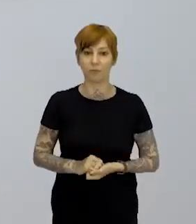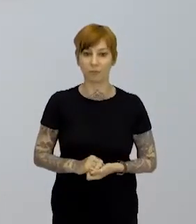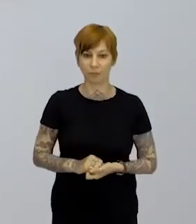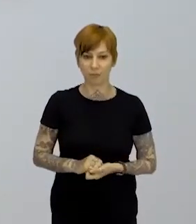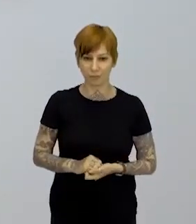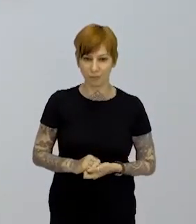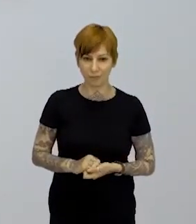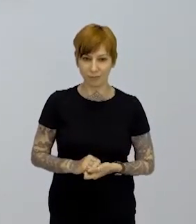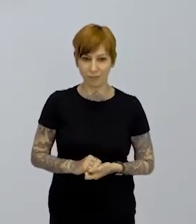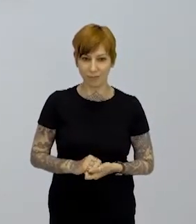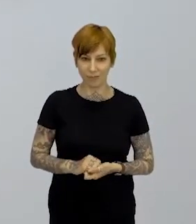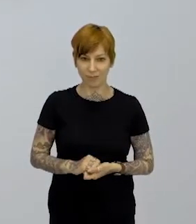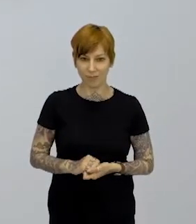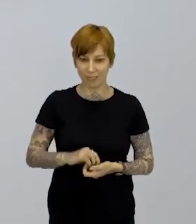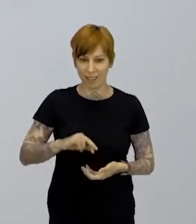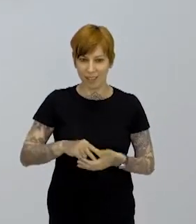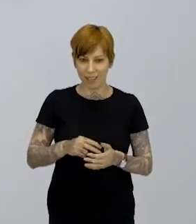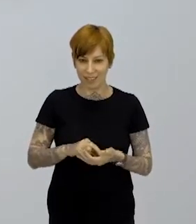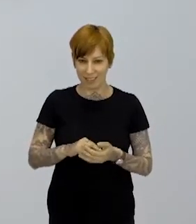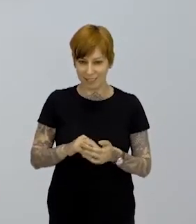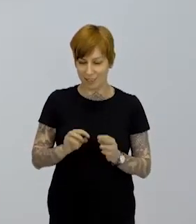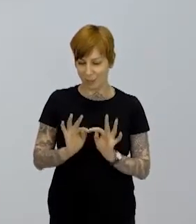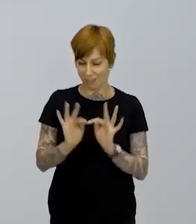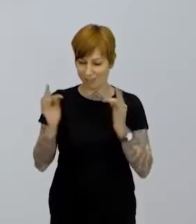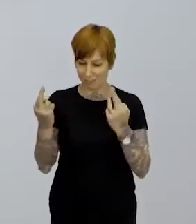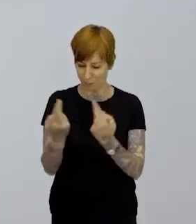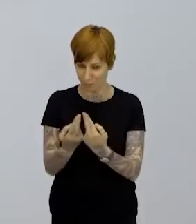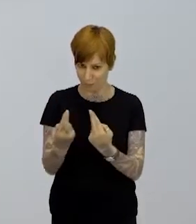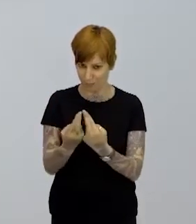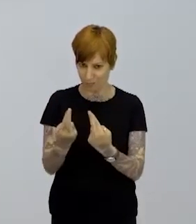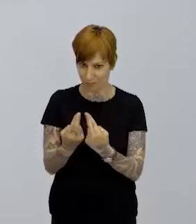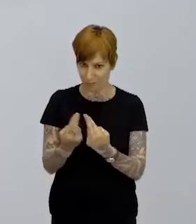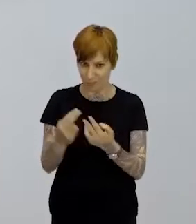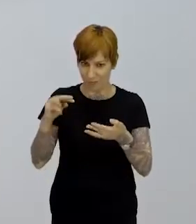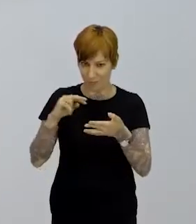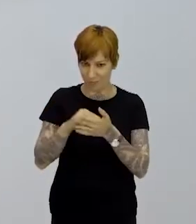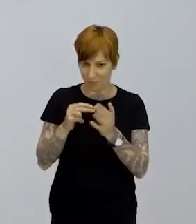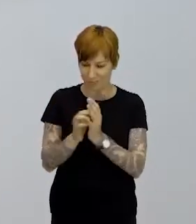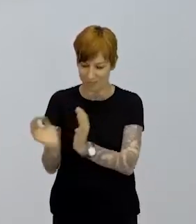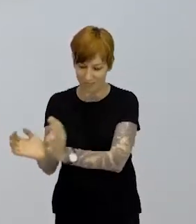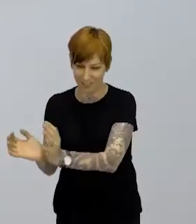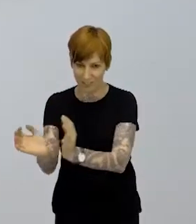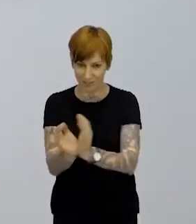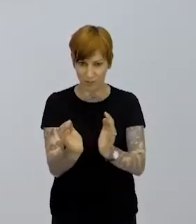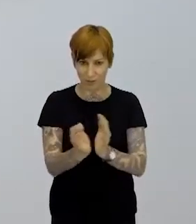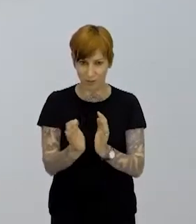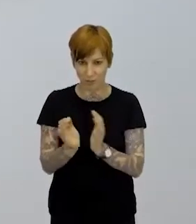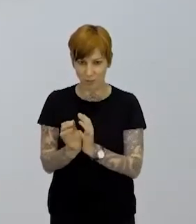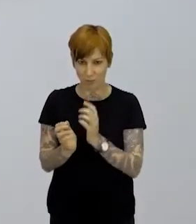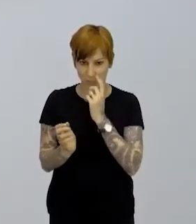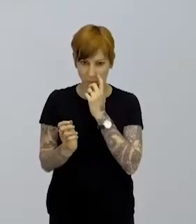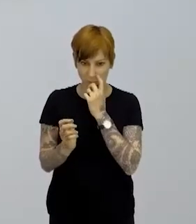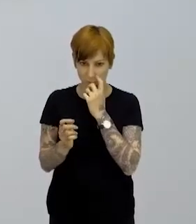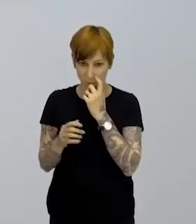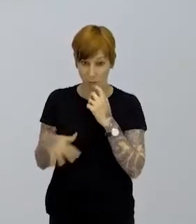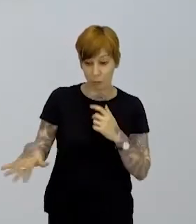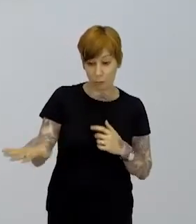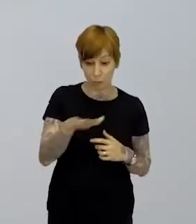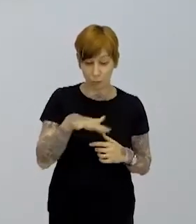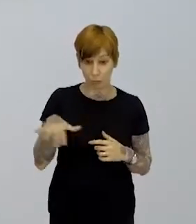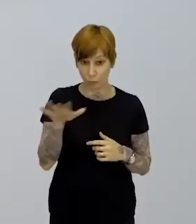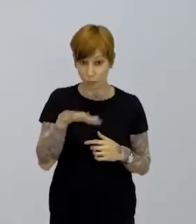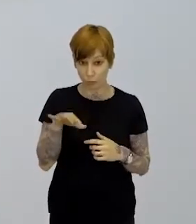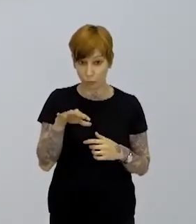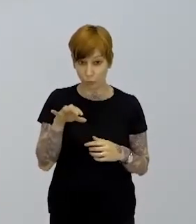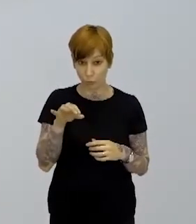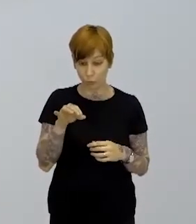Fabi, sobre as subculturas ou as tribos urbanas é extremamente interessante, porque você está colocando todos os elementos que